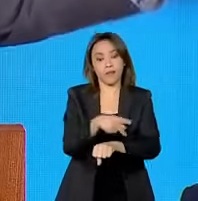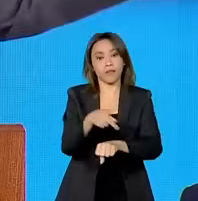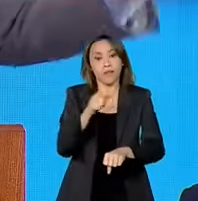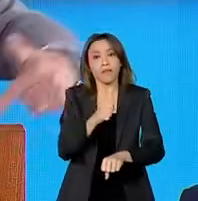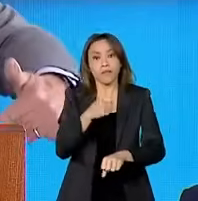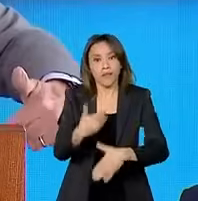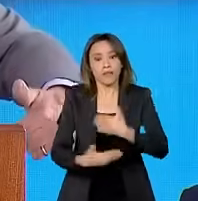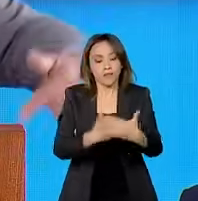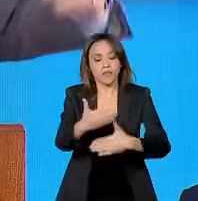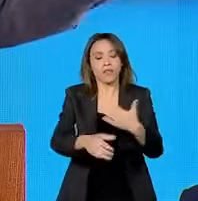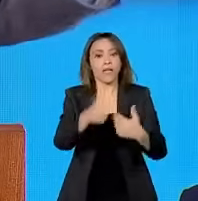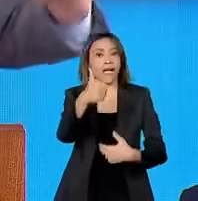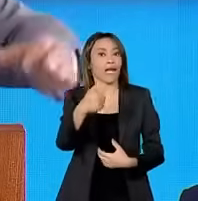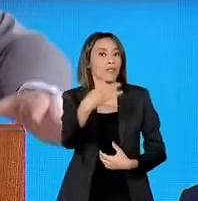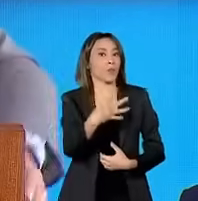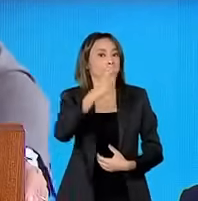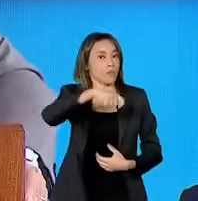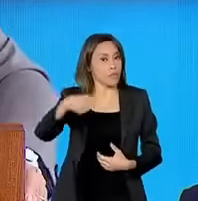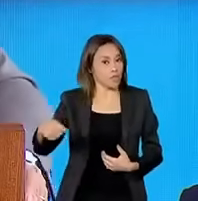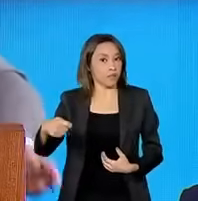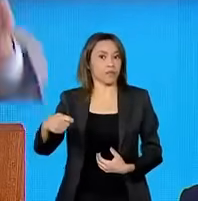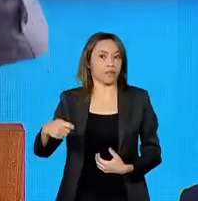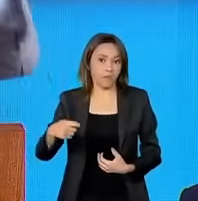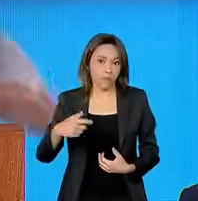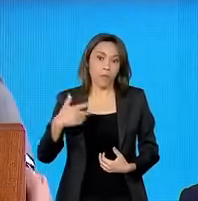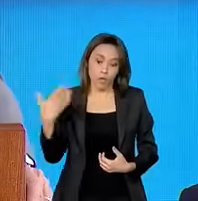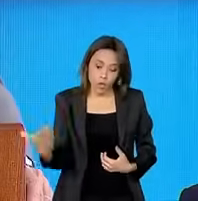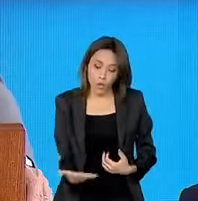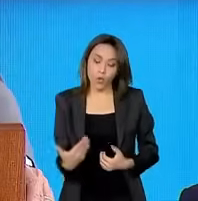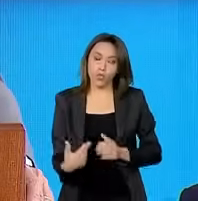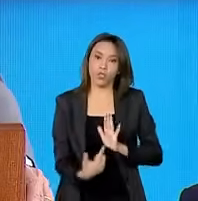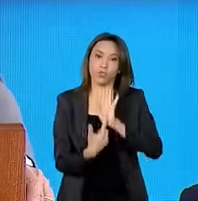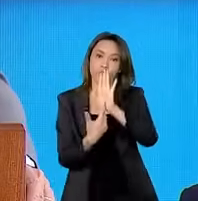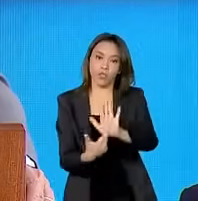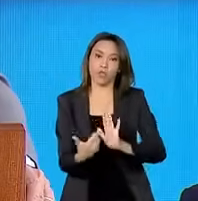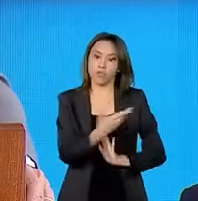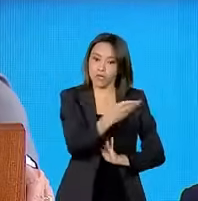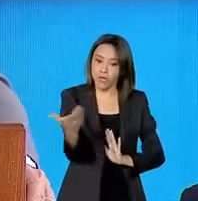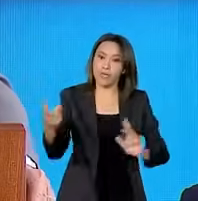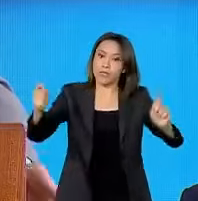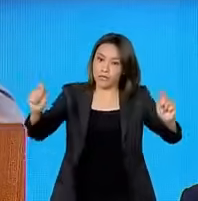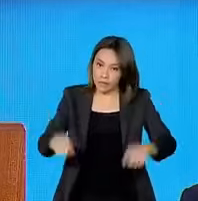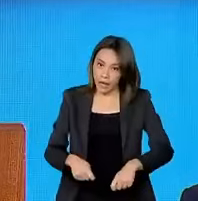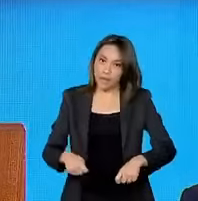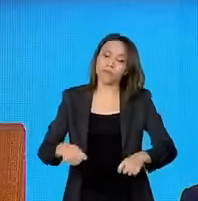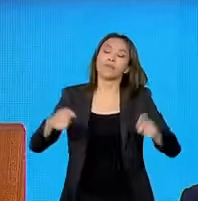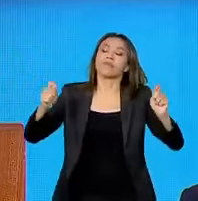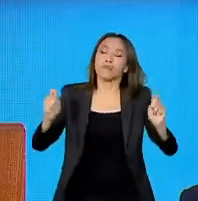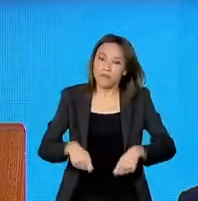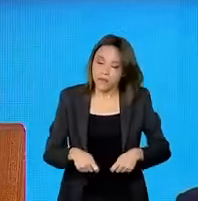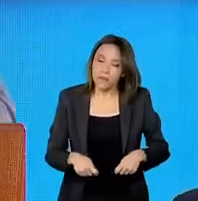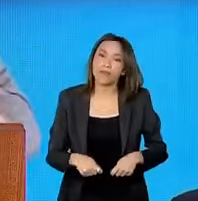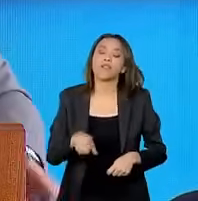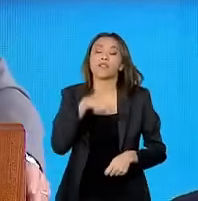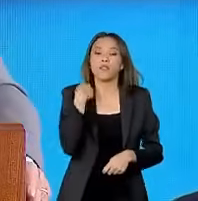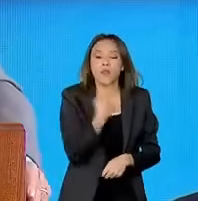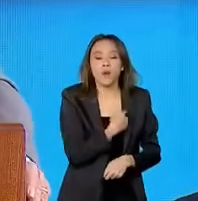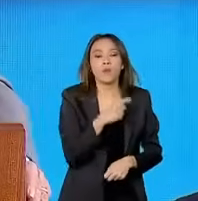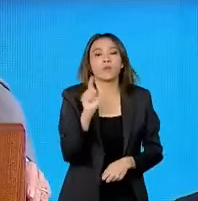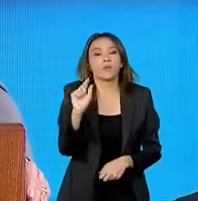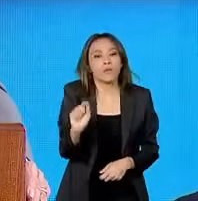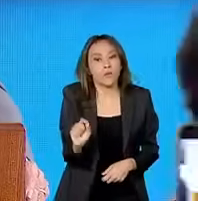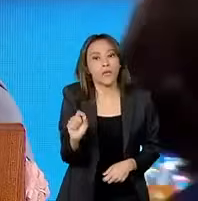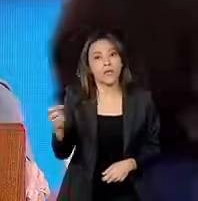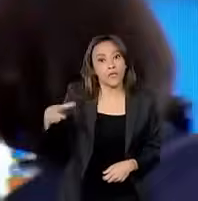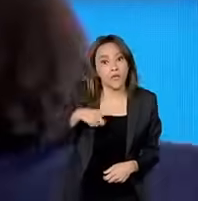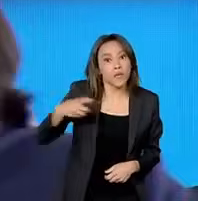construído faz 14 meses e hoje a gente mostrou com vocês aqui, é possível a gente fazer